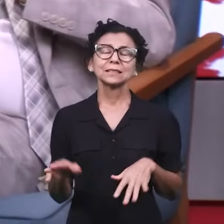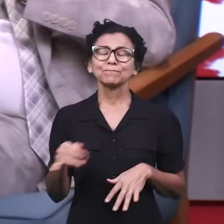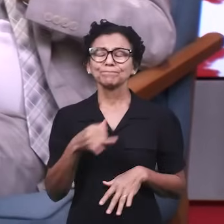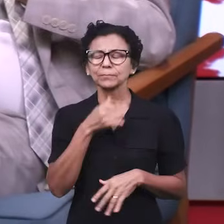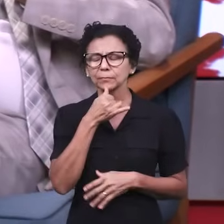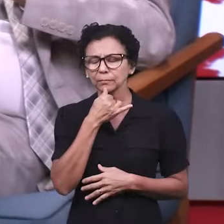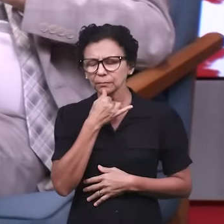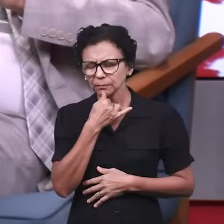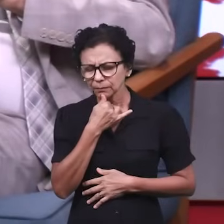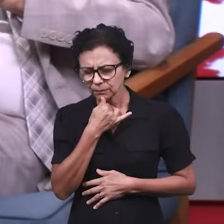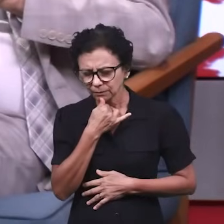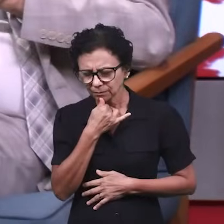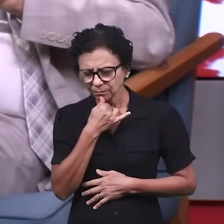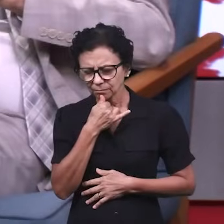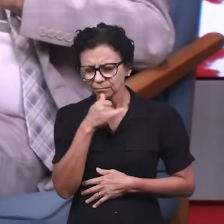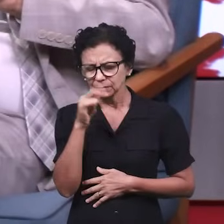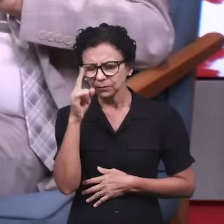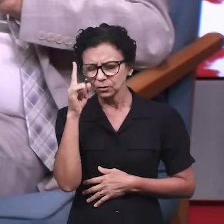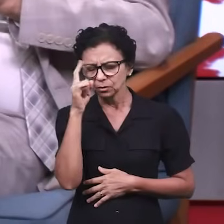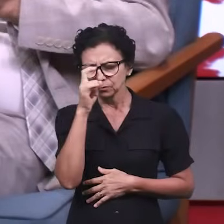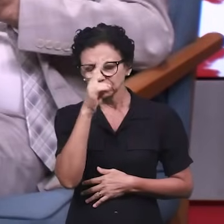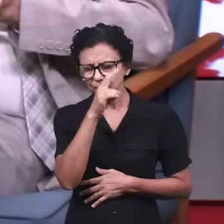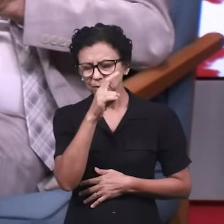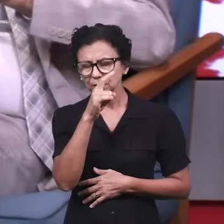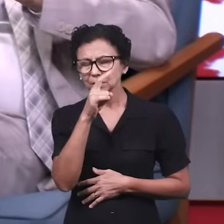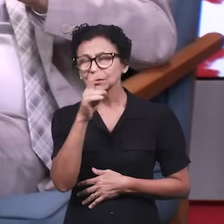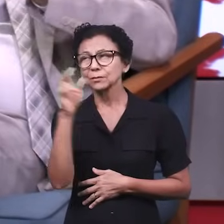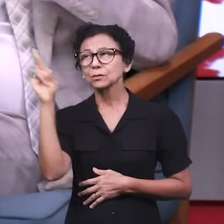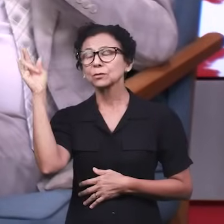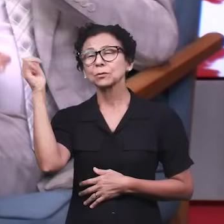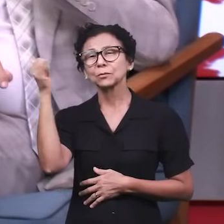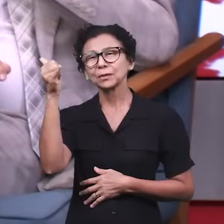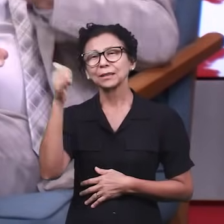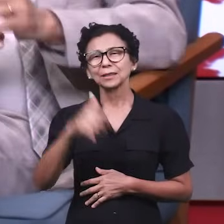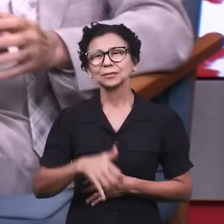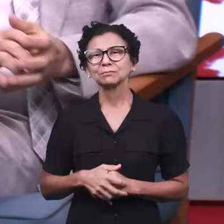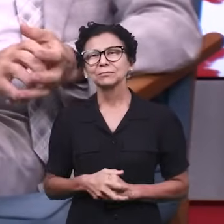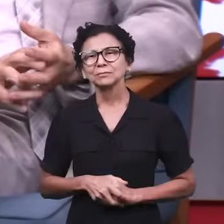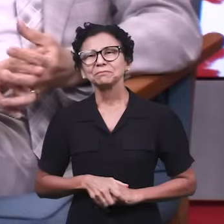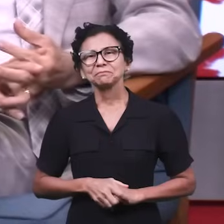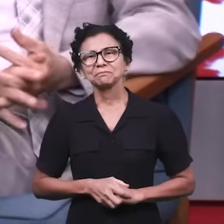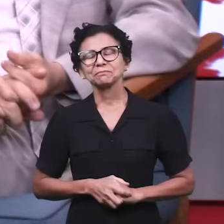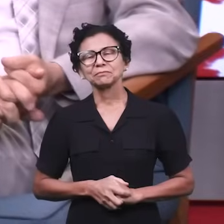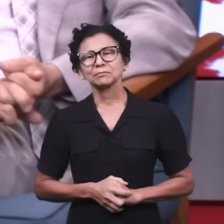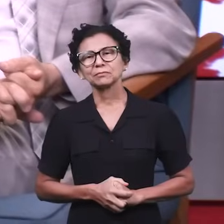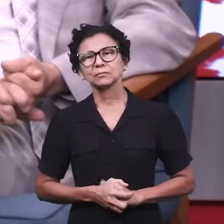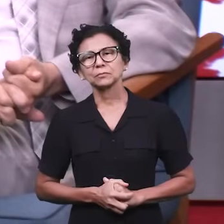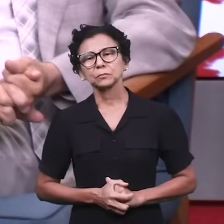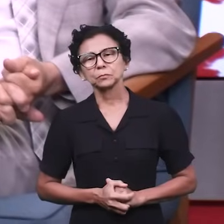vezes, num momento muito triste, muito difícil, e o Senhor fala com você.